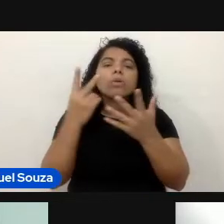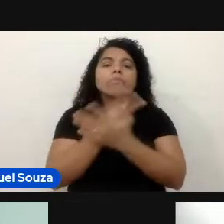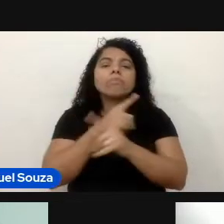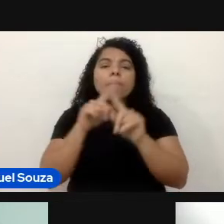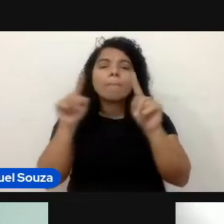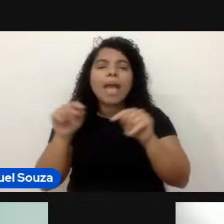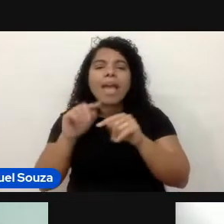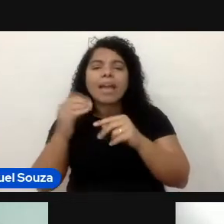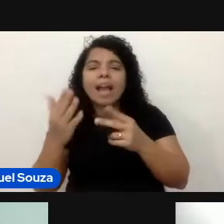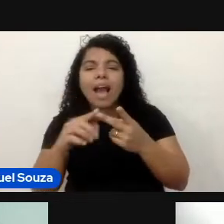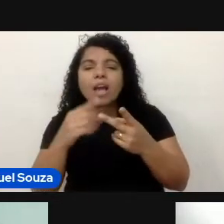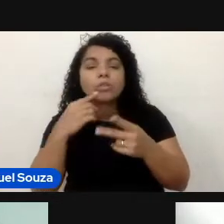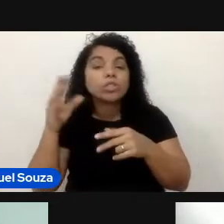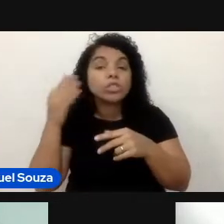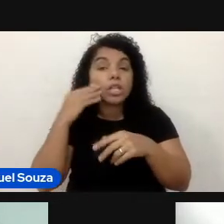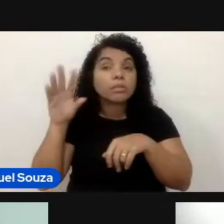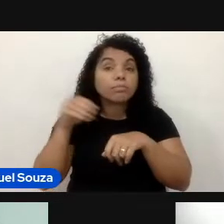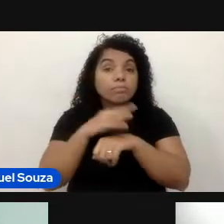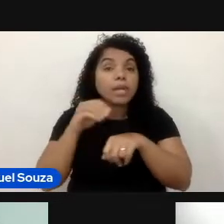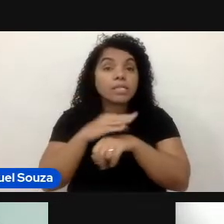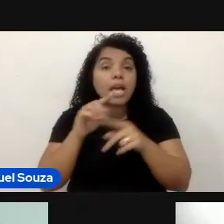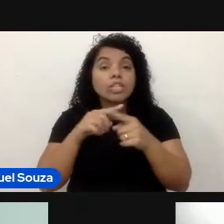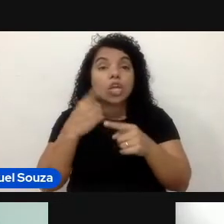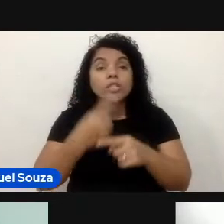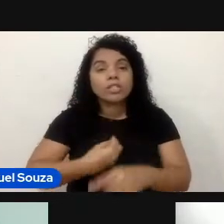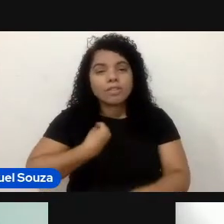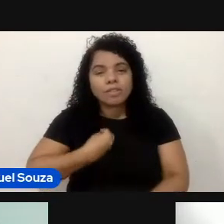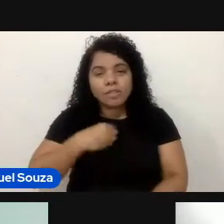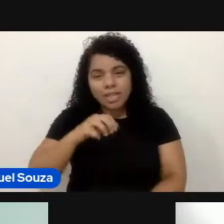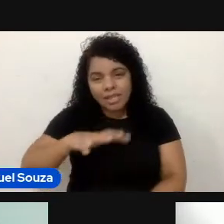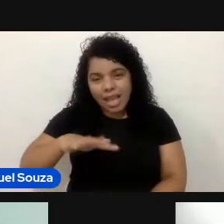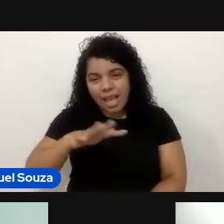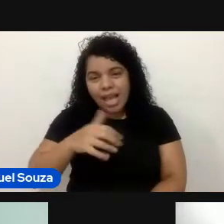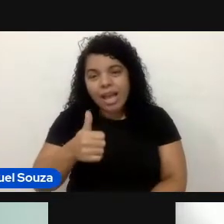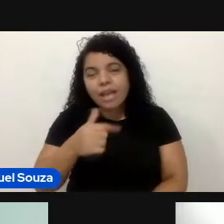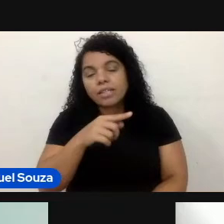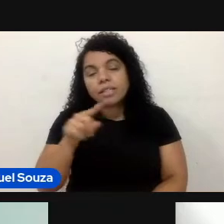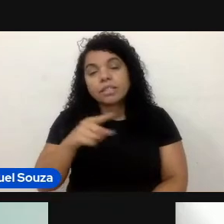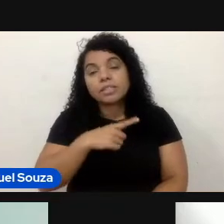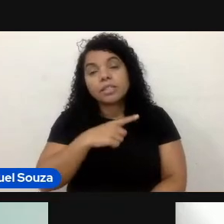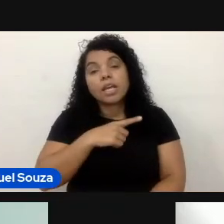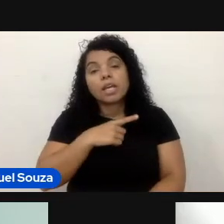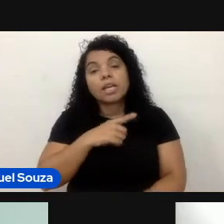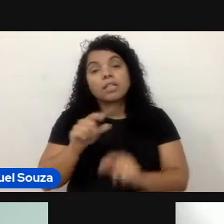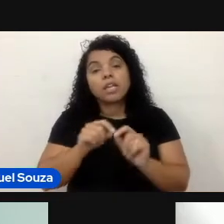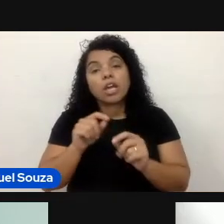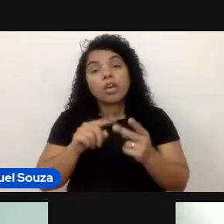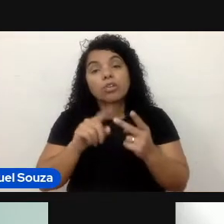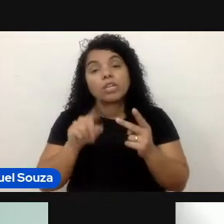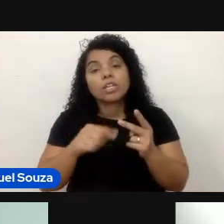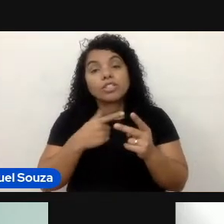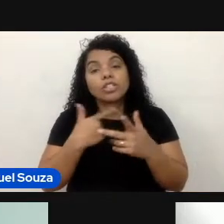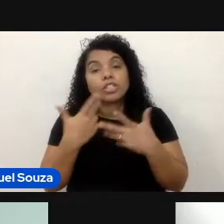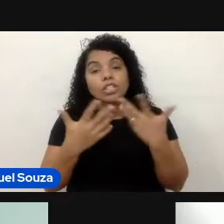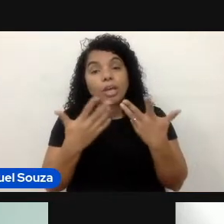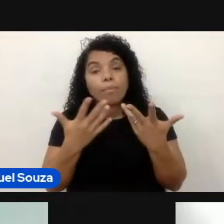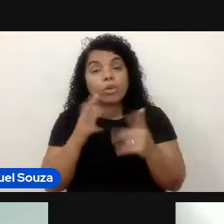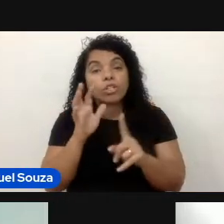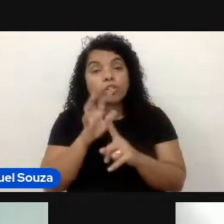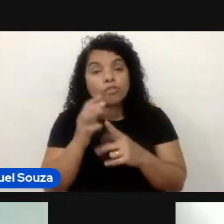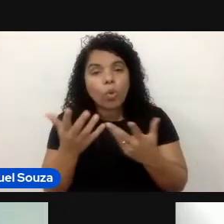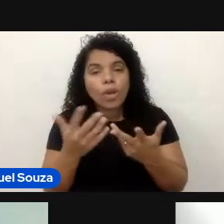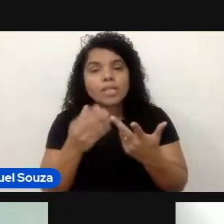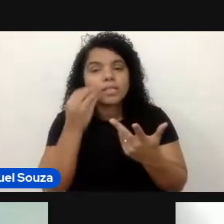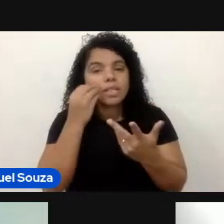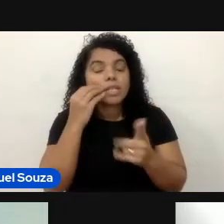nossos colegas, principalmente a gente que já vive mais dentro da área, tem um pouco ali a gente é um pouco influência, além, então a gente tenta